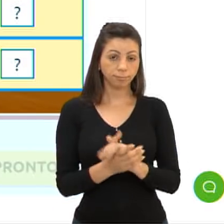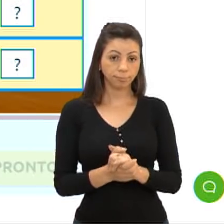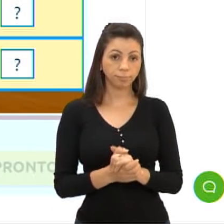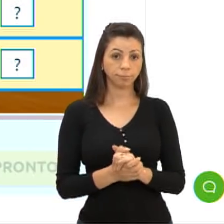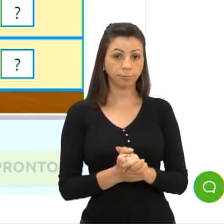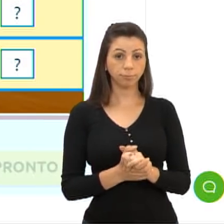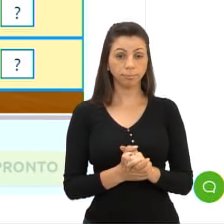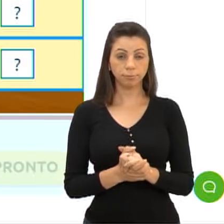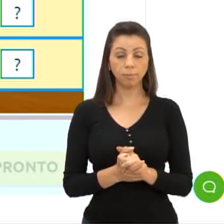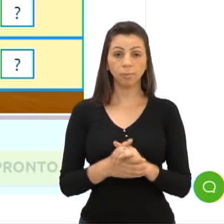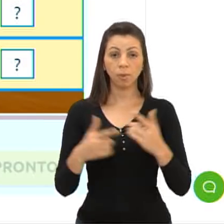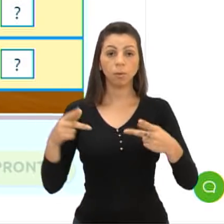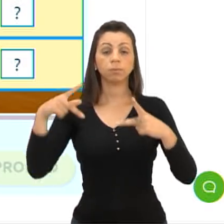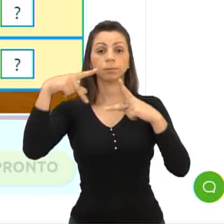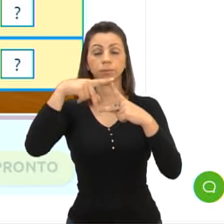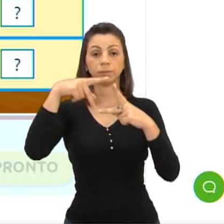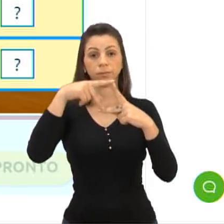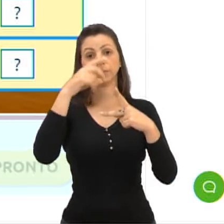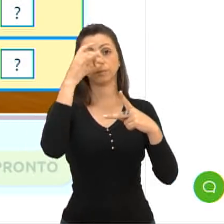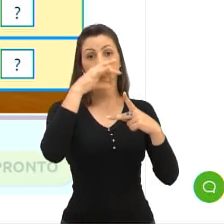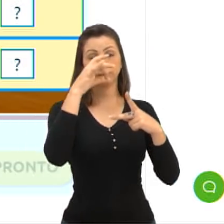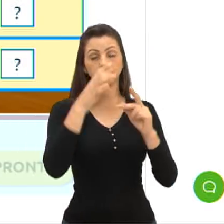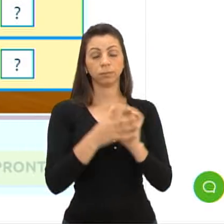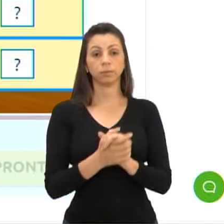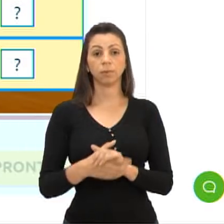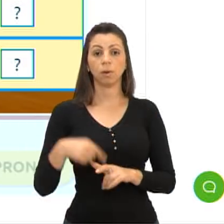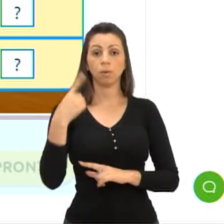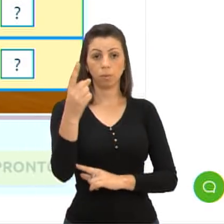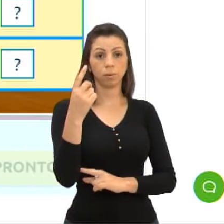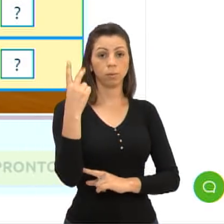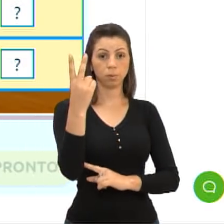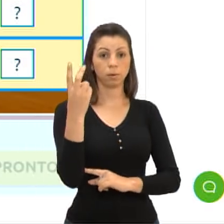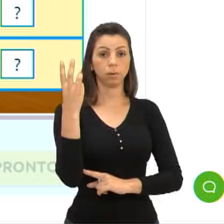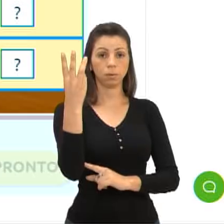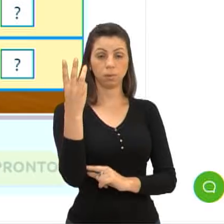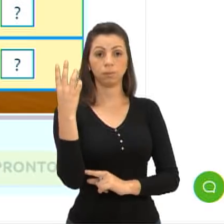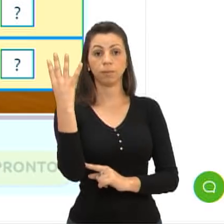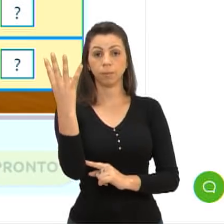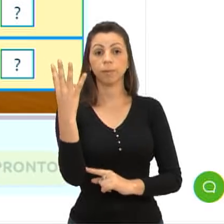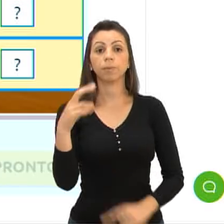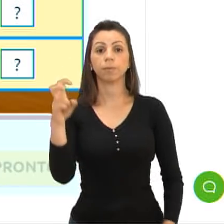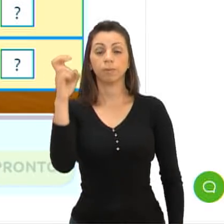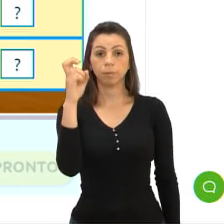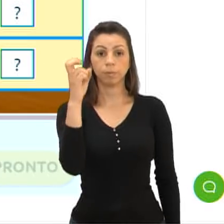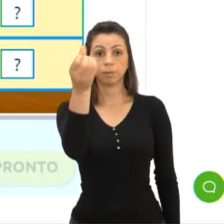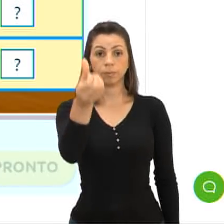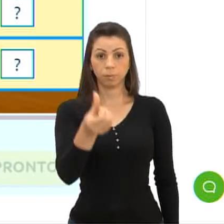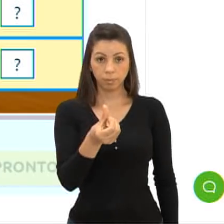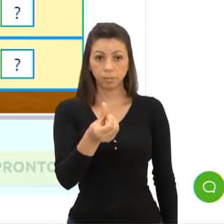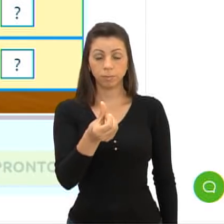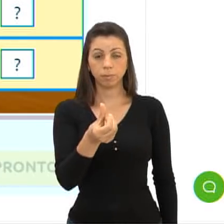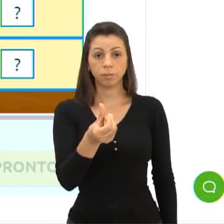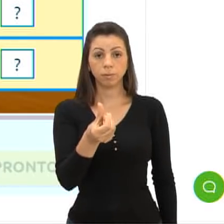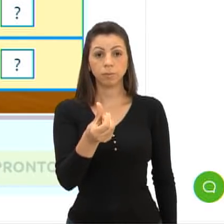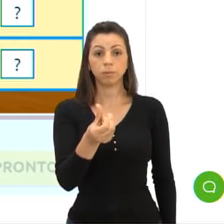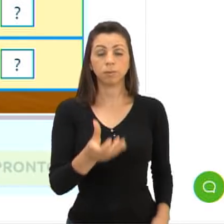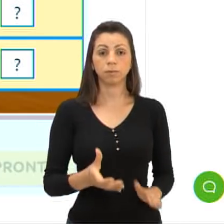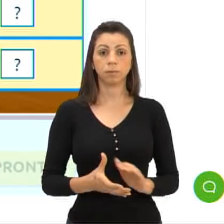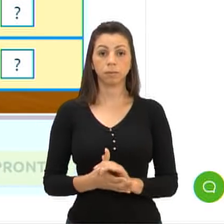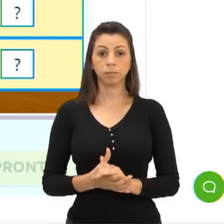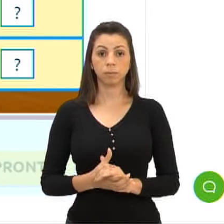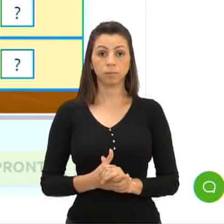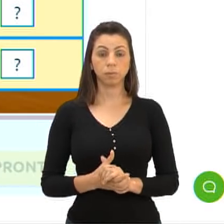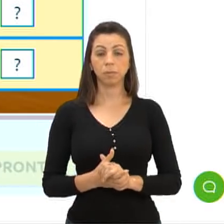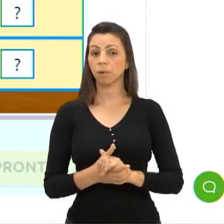o cubo verde tem 1, 2, 3, 4, 5 e 6, conforme